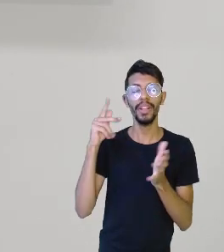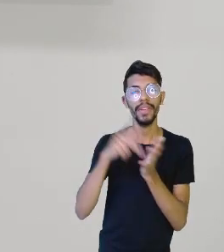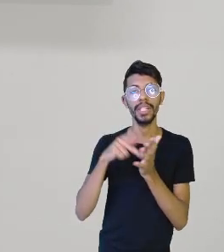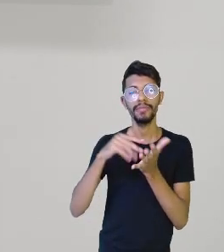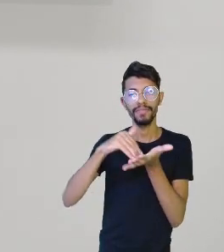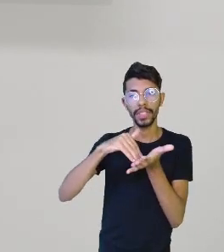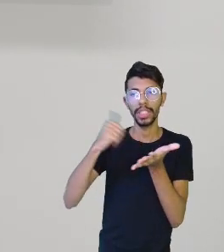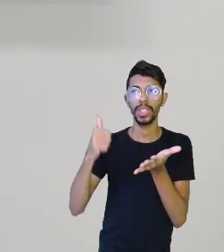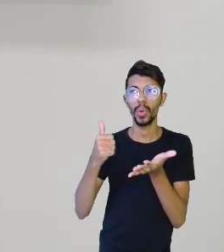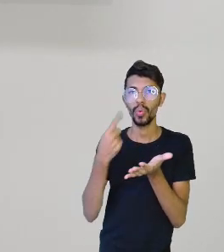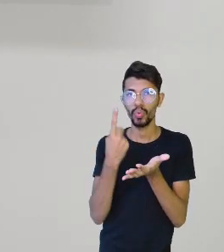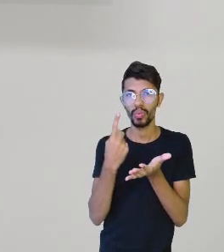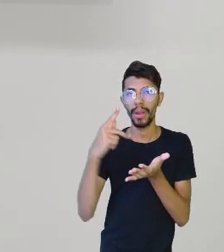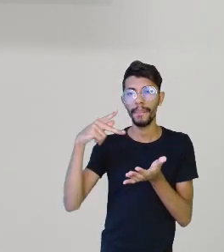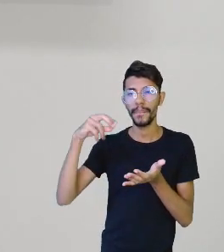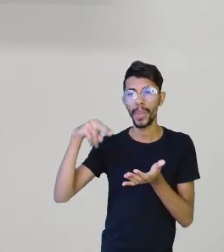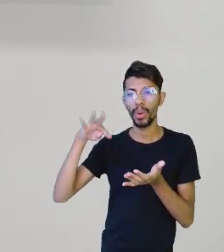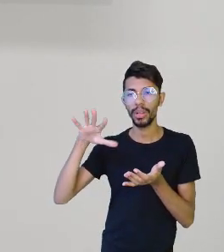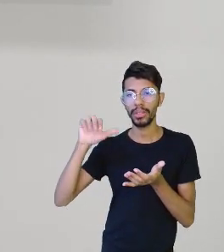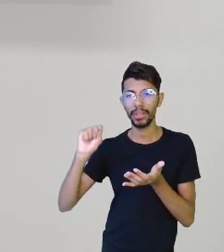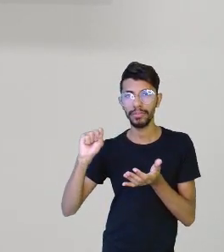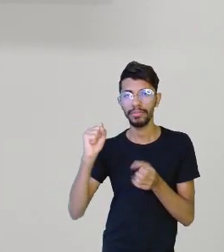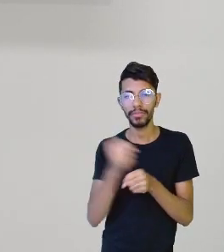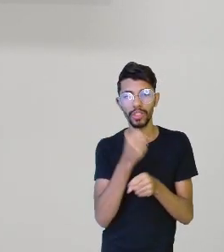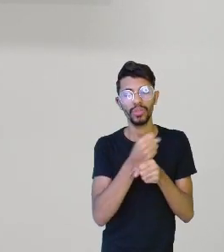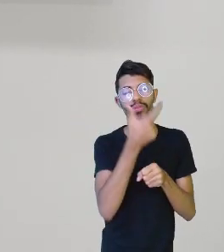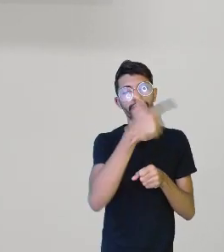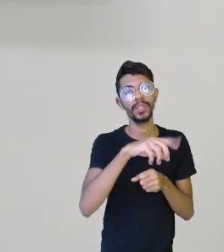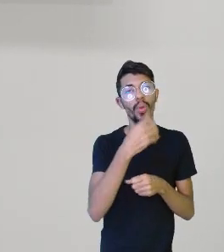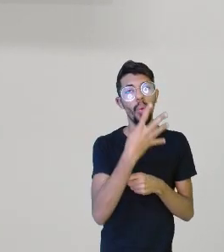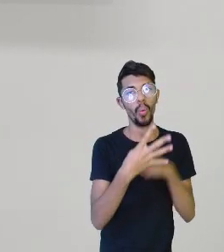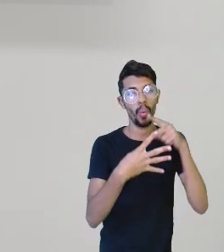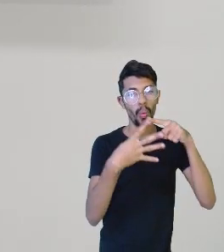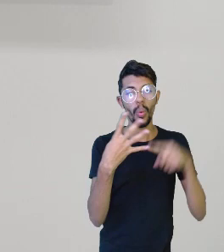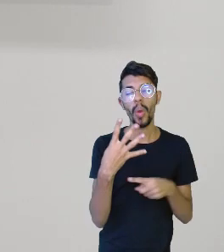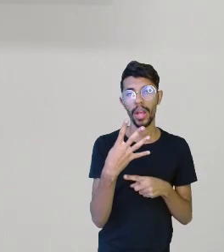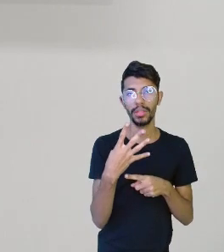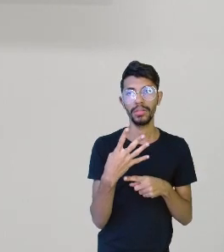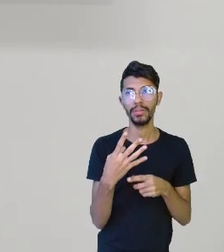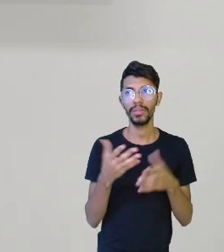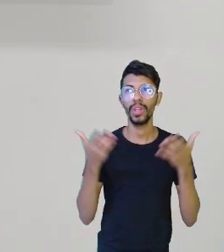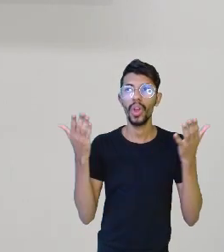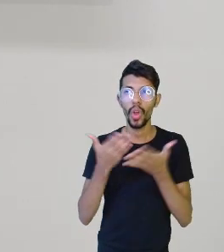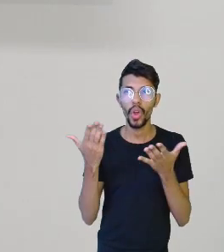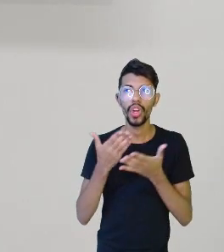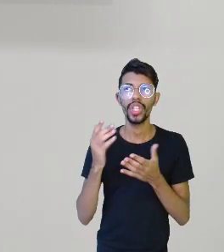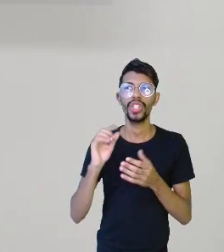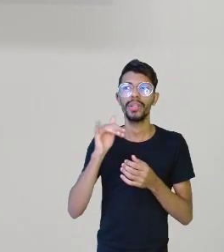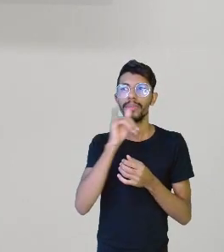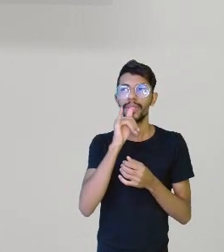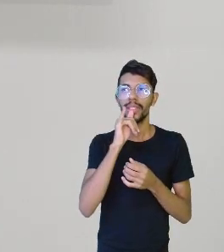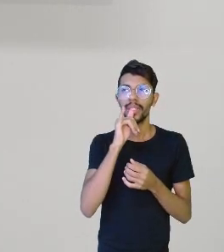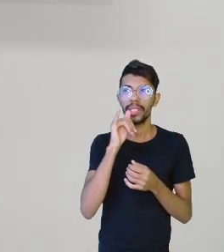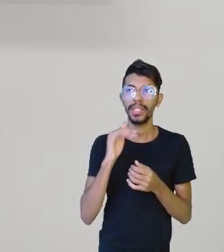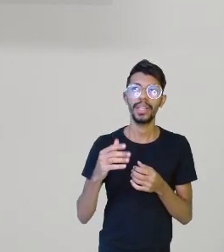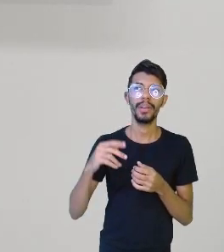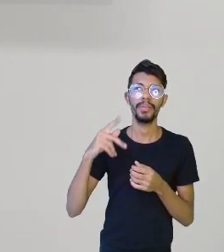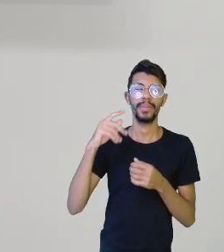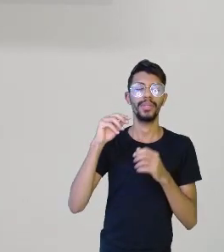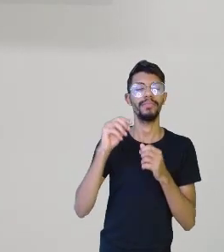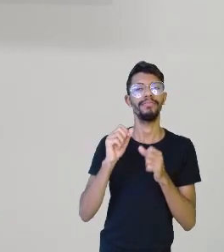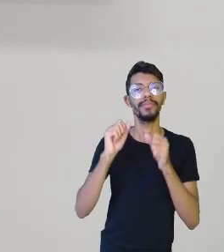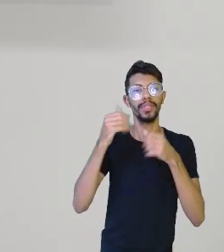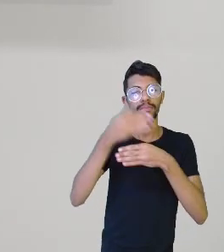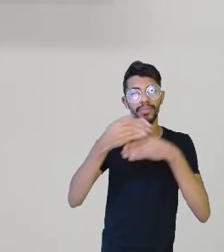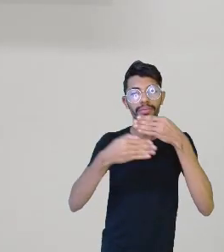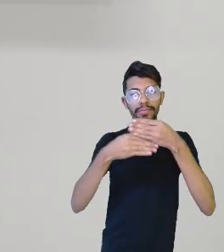seja, uma das pontas que formava o pentágono. Então, hoje, o Forte das 5 Pontas poderia muito bem se chamar Forte das 4